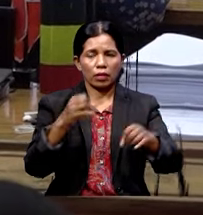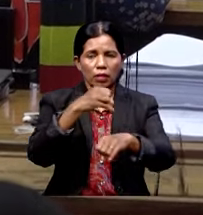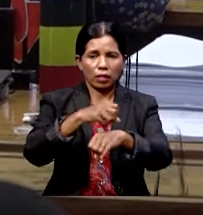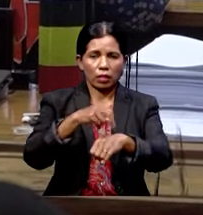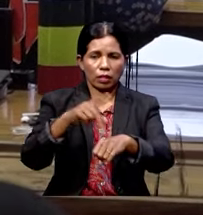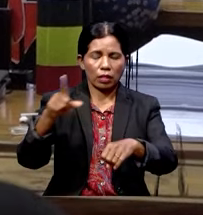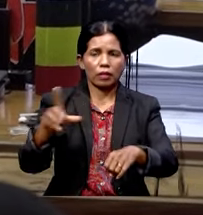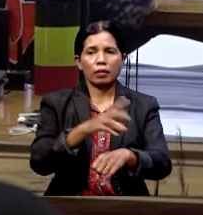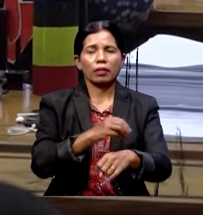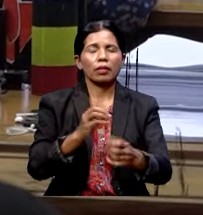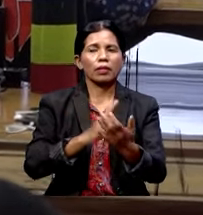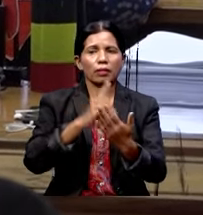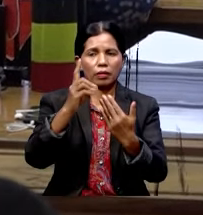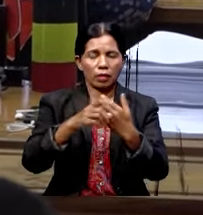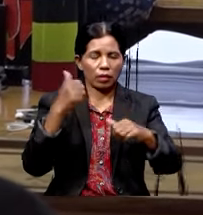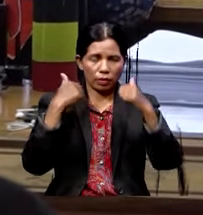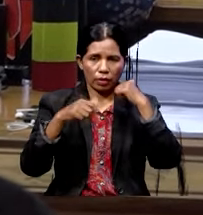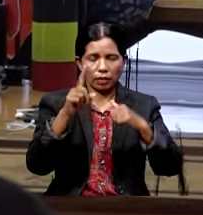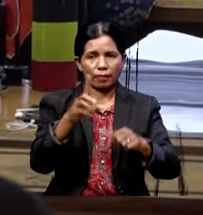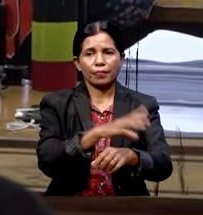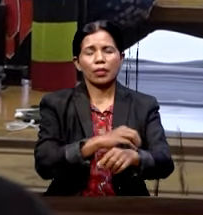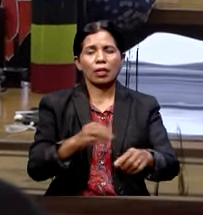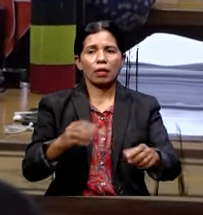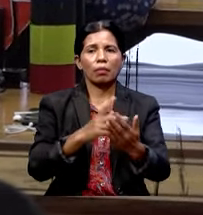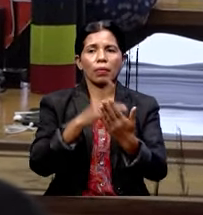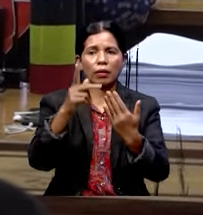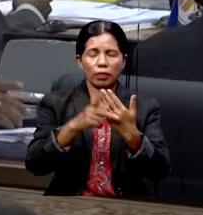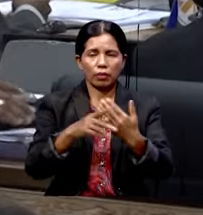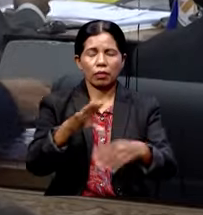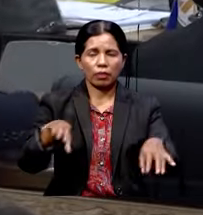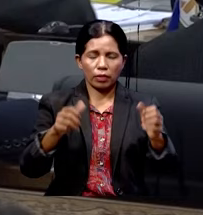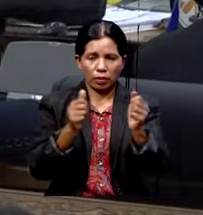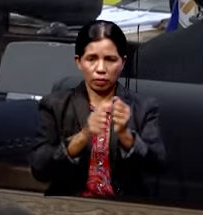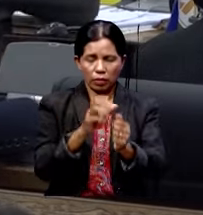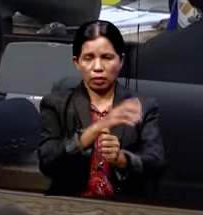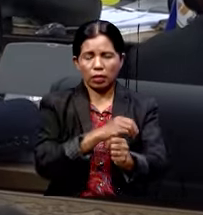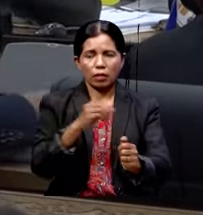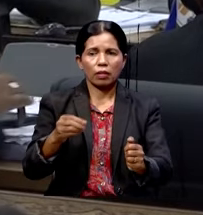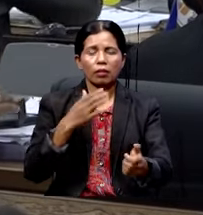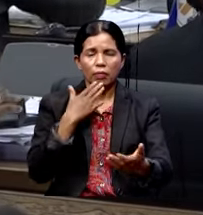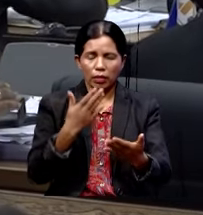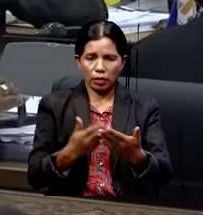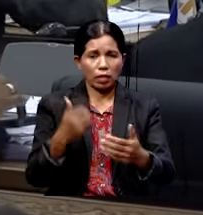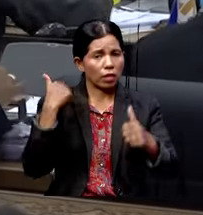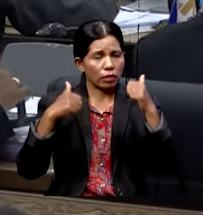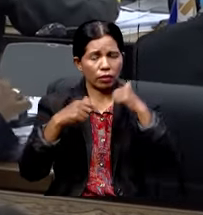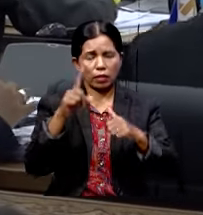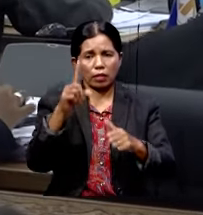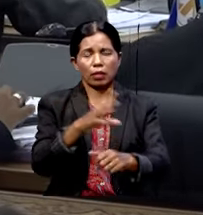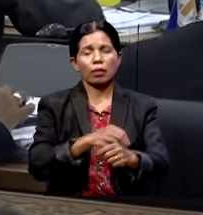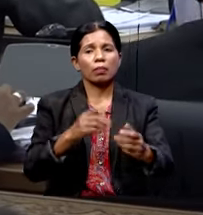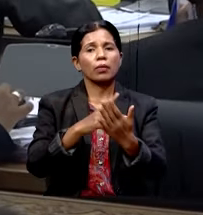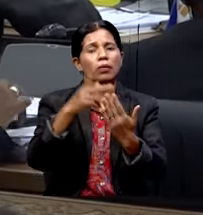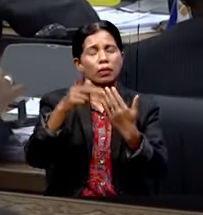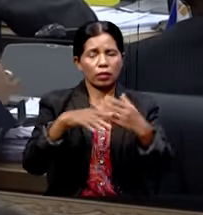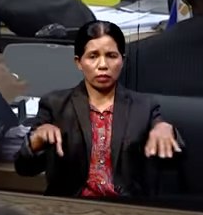Internacional para Desenvolvimento ou Atividade IDA. E a Subprograma Coordenação Assunto Bilateral no Multilateral ou Atividade IDA. Subprograma